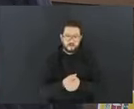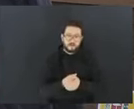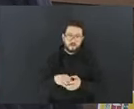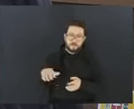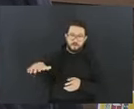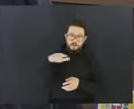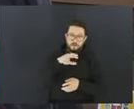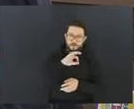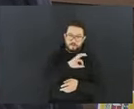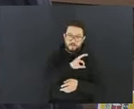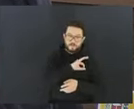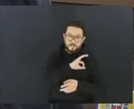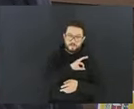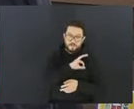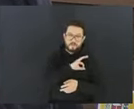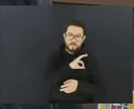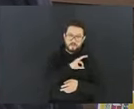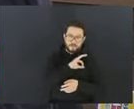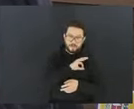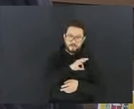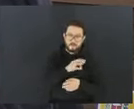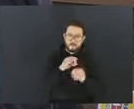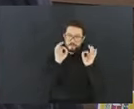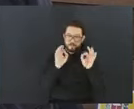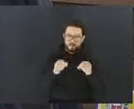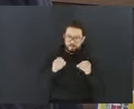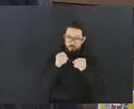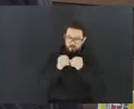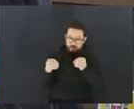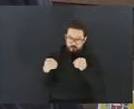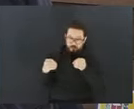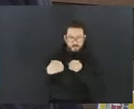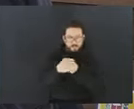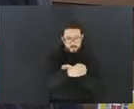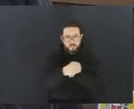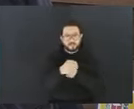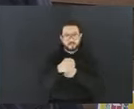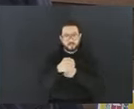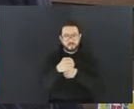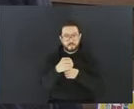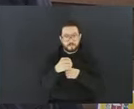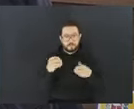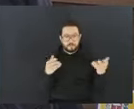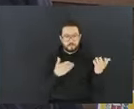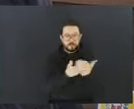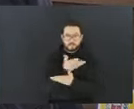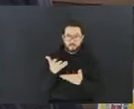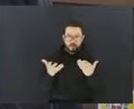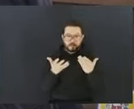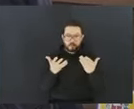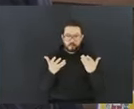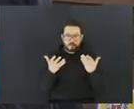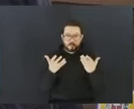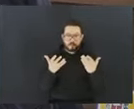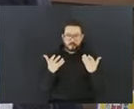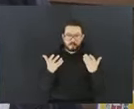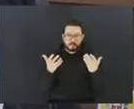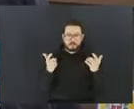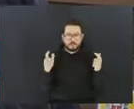Paraná. Em outras épocas, aqui já o coronel Périx falando que tem diminuído muito o índice de criminalidade,